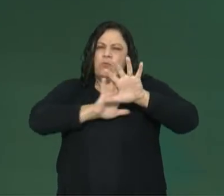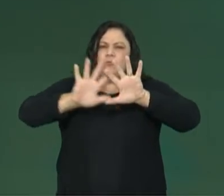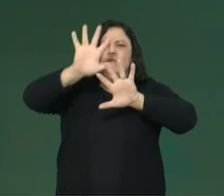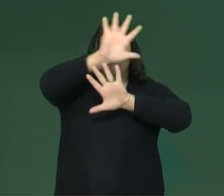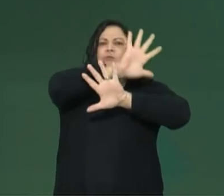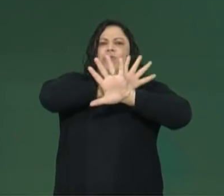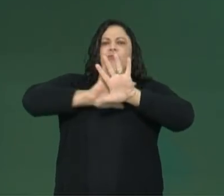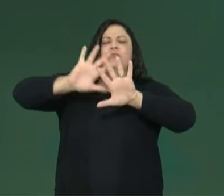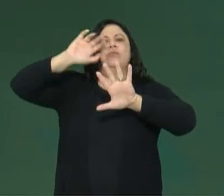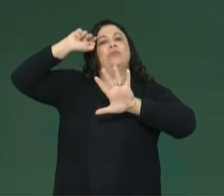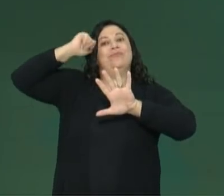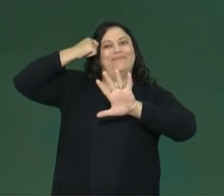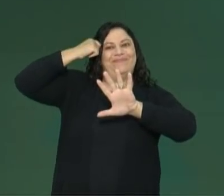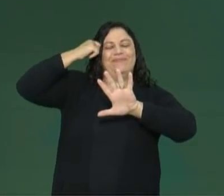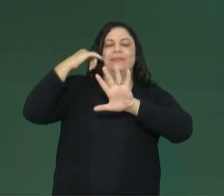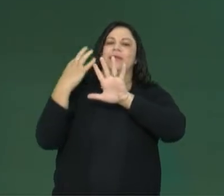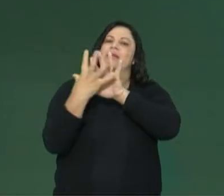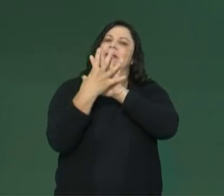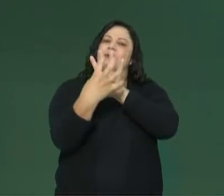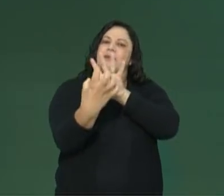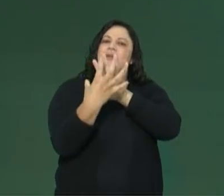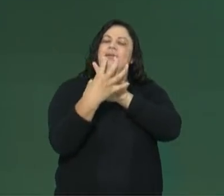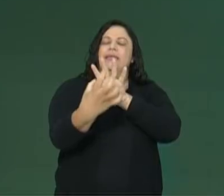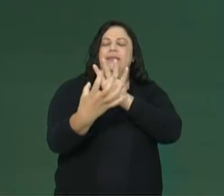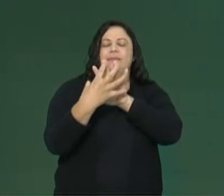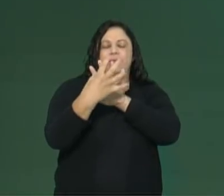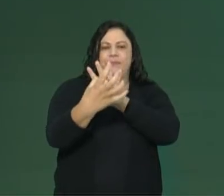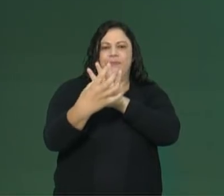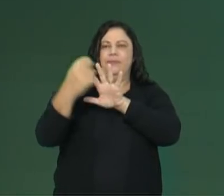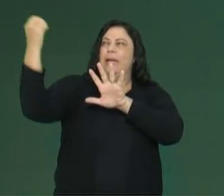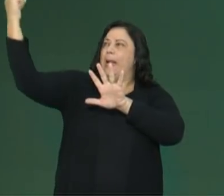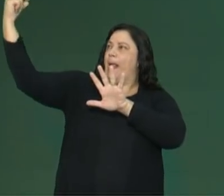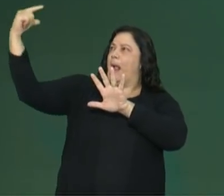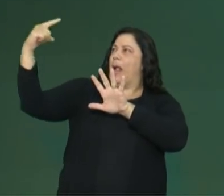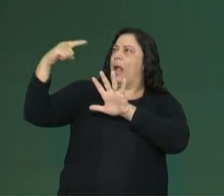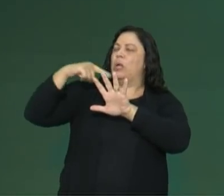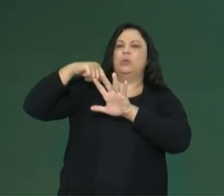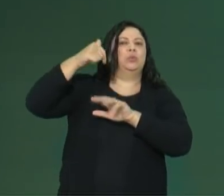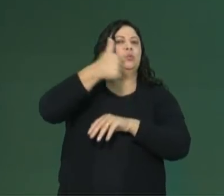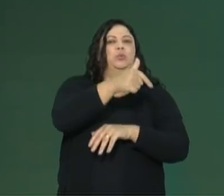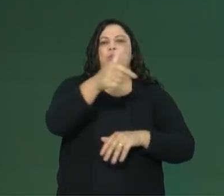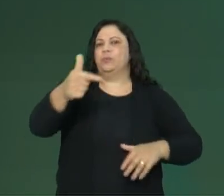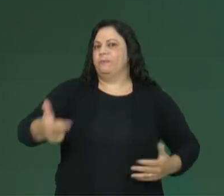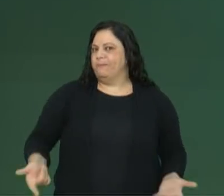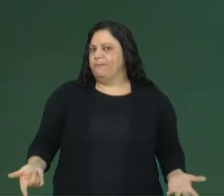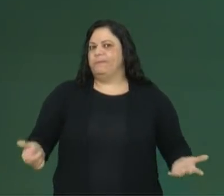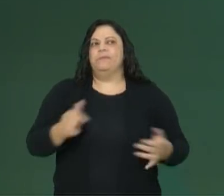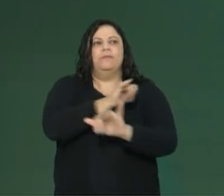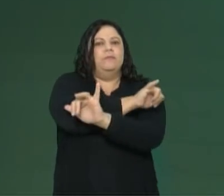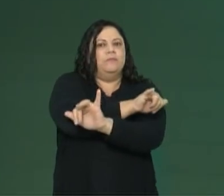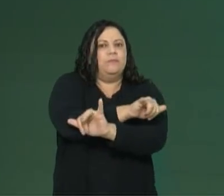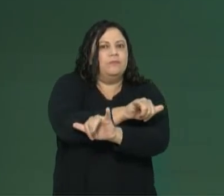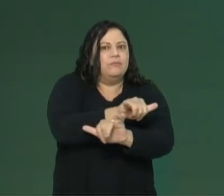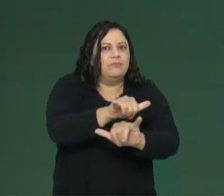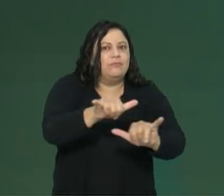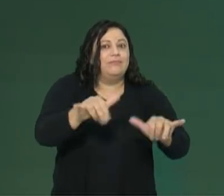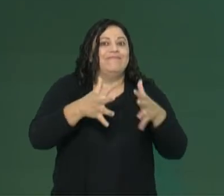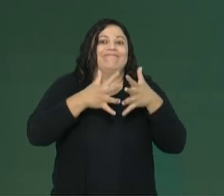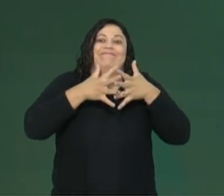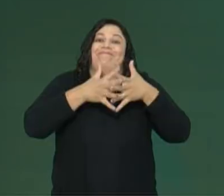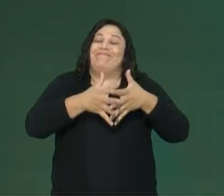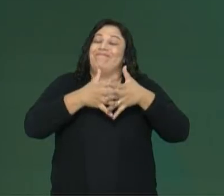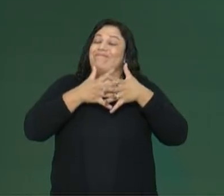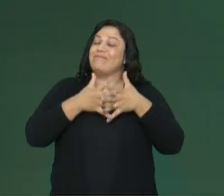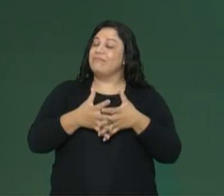lá onde eles são encontrados, a luz não chega no oceano. Uma notícia para vocês aí bem complicada, já faz